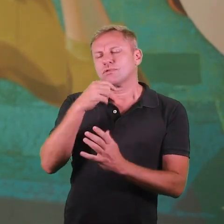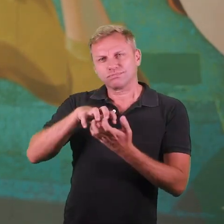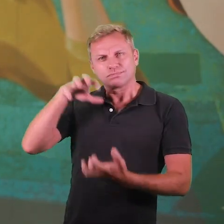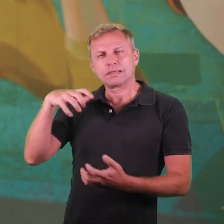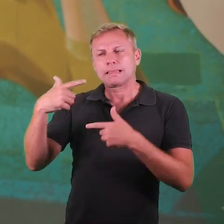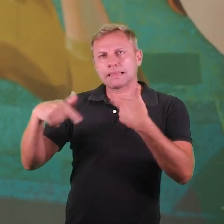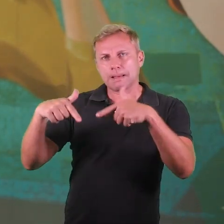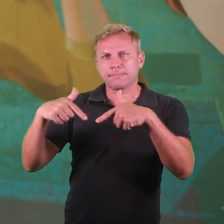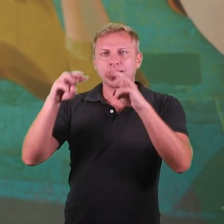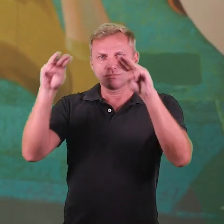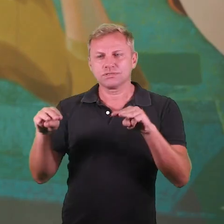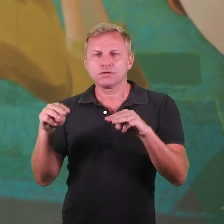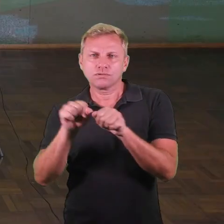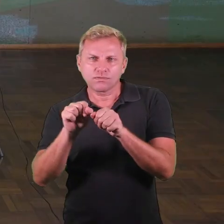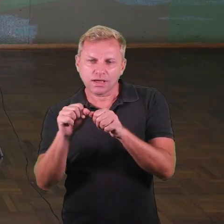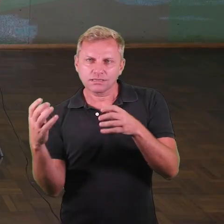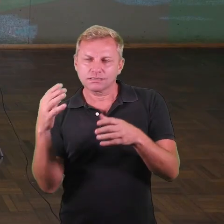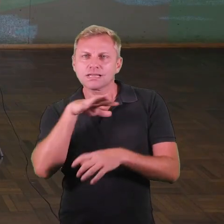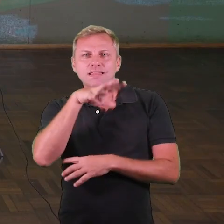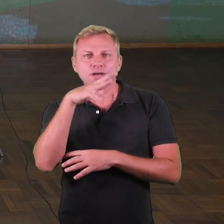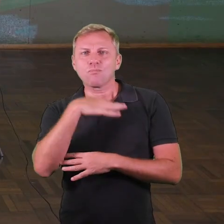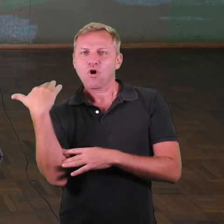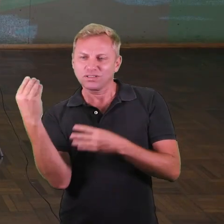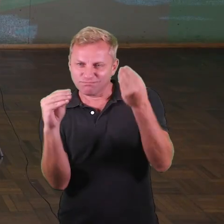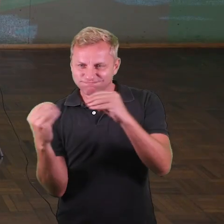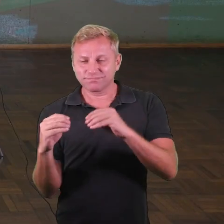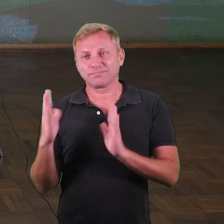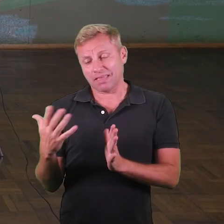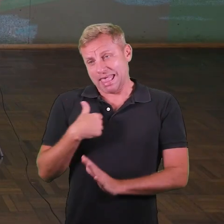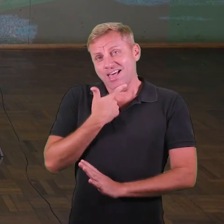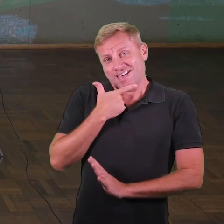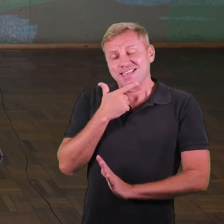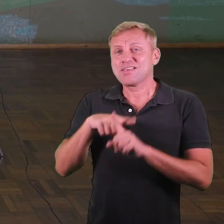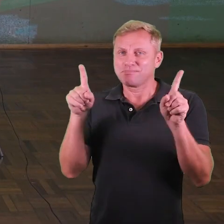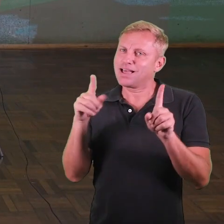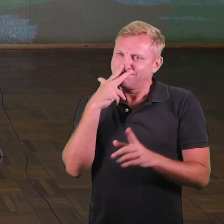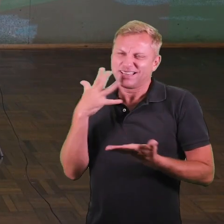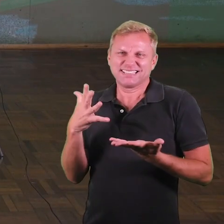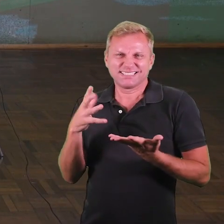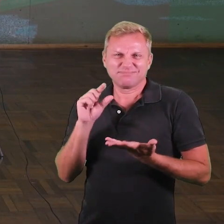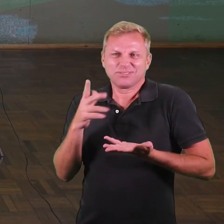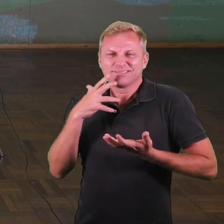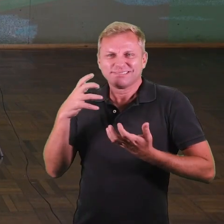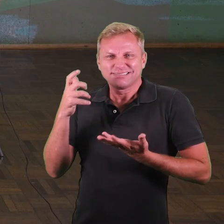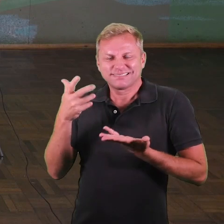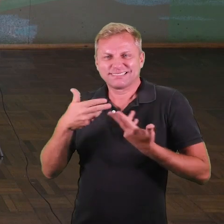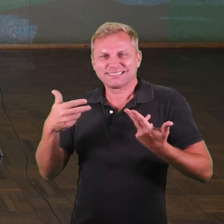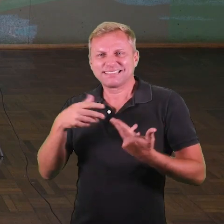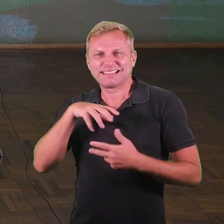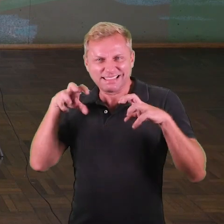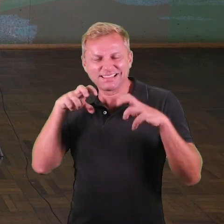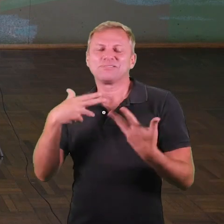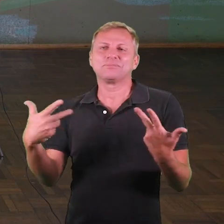trabalha nos museus empalhando animais mortos. Então, assim, sorrio, mas assim, é meio macabro, né? Mas é porque ali